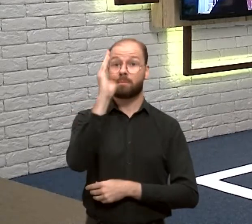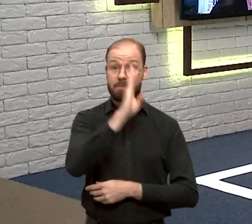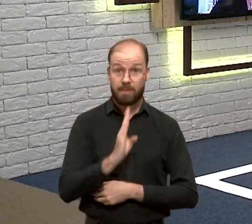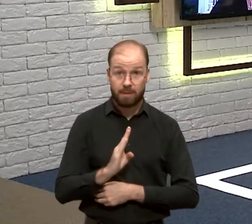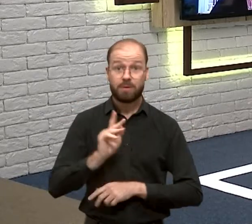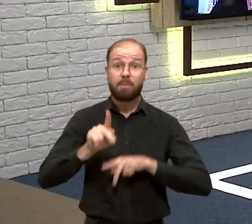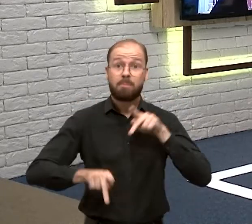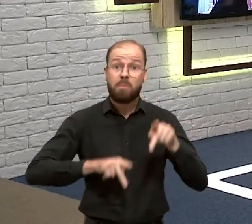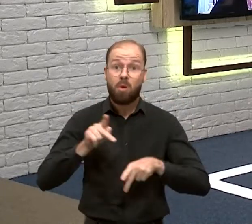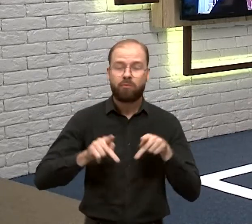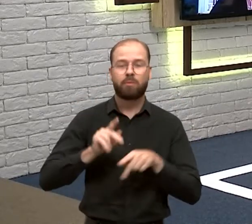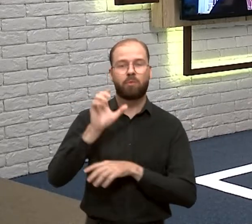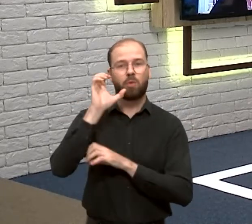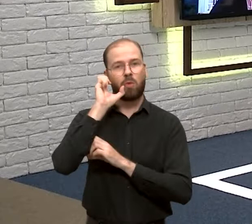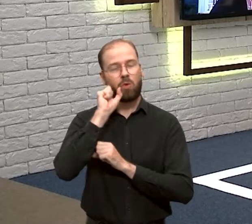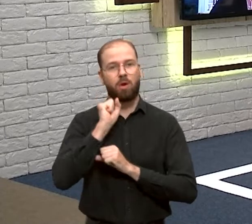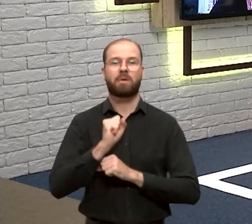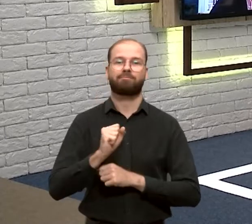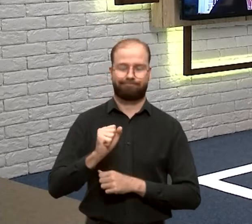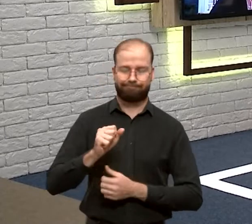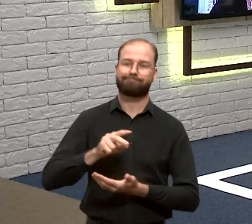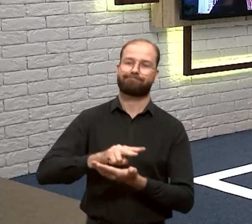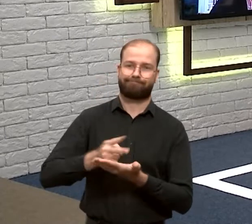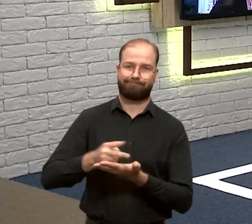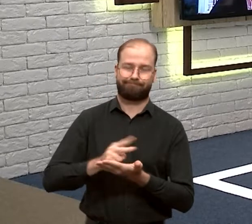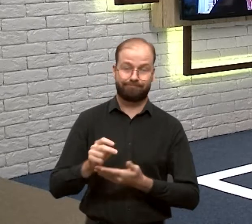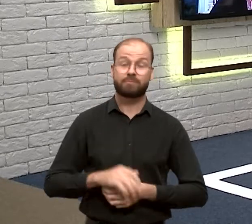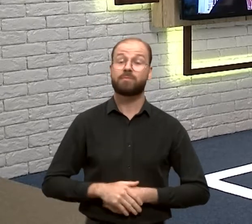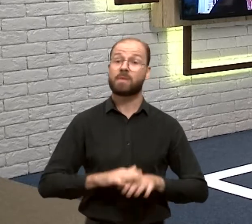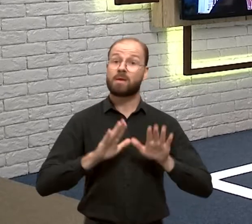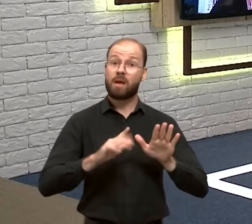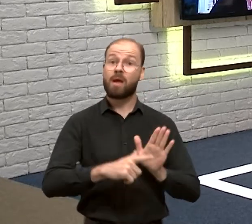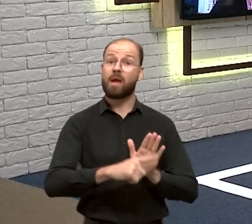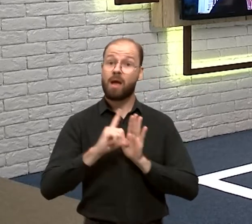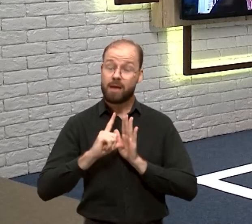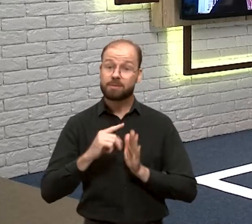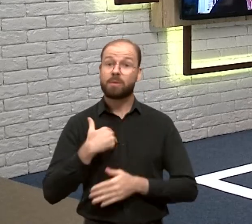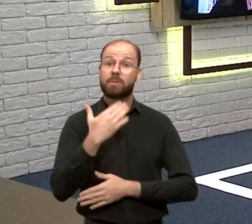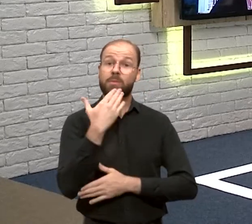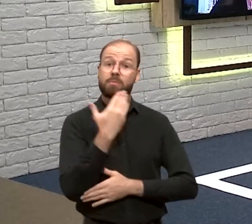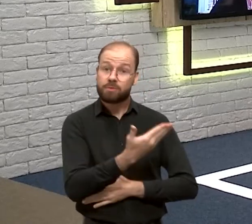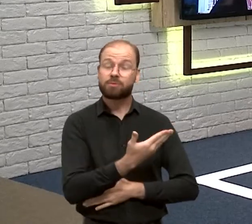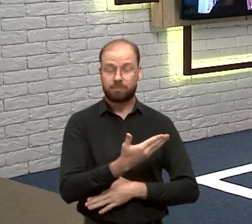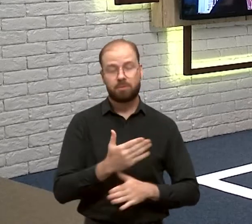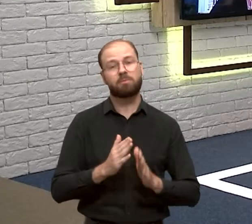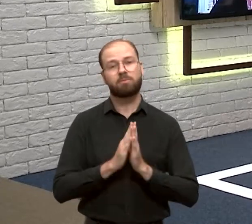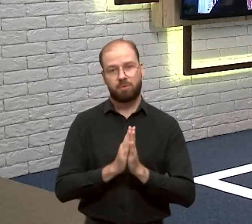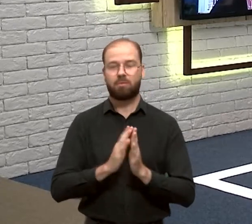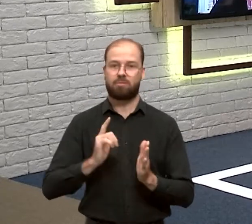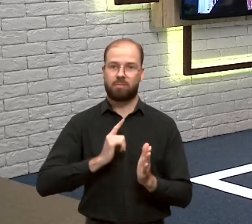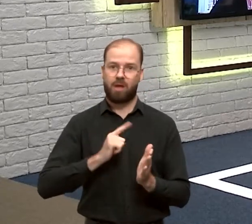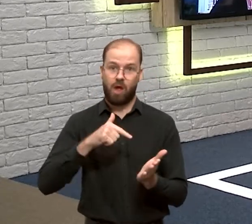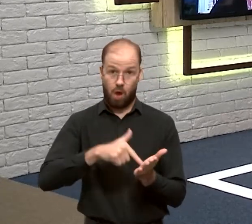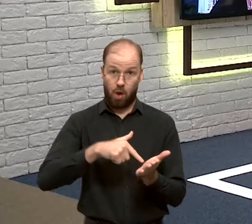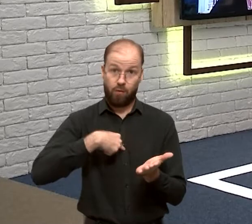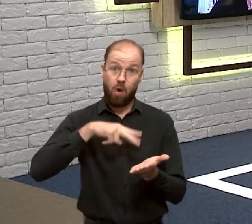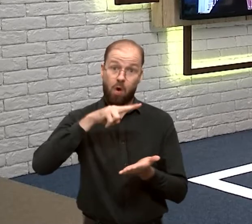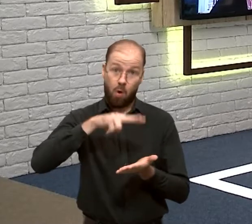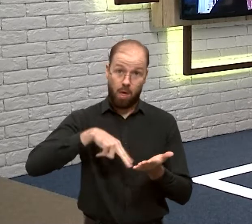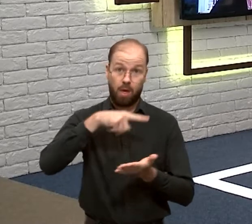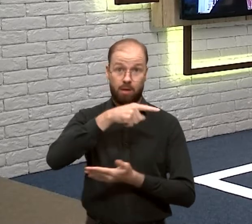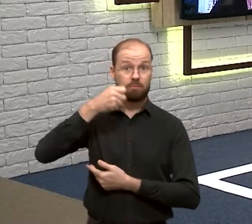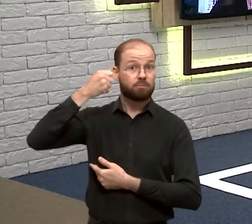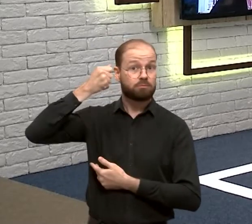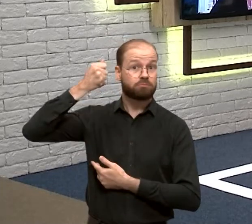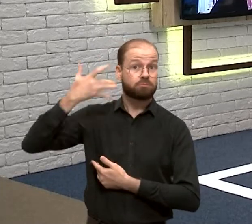sono, né, Camila? Isso. Antes da gente começar, gostaria que a senhora se descrevesse. Na verdade, tem uma descrição da senhora aqui que eu vou ler. Uma mulher